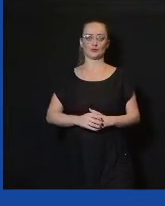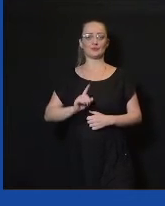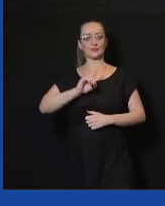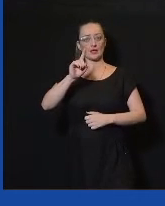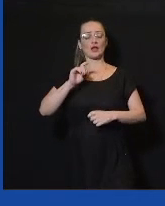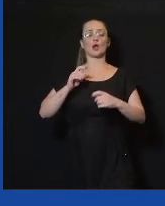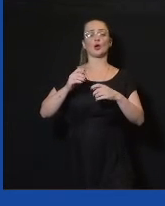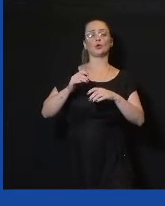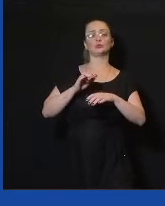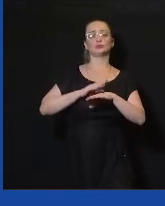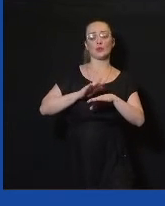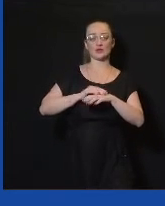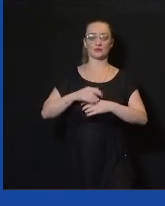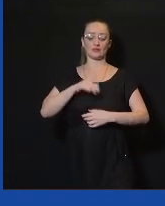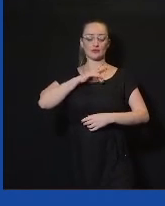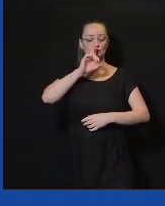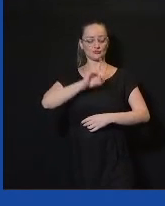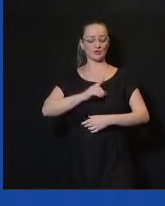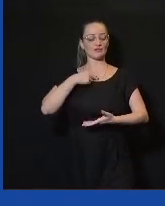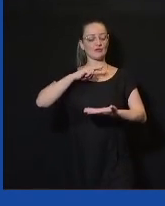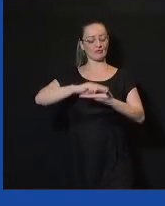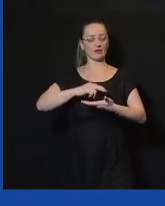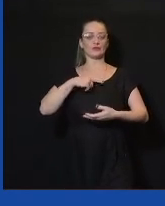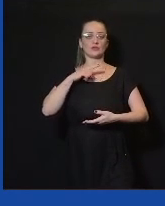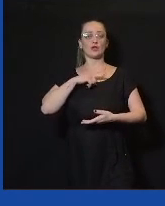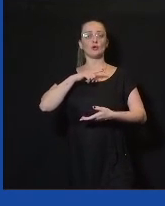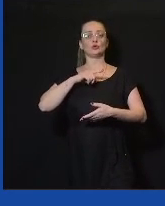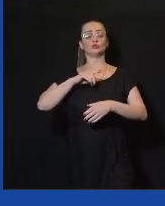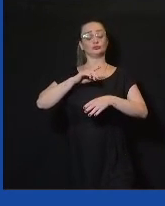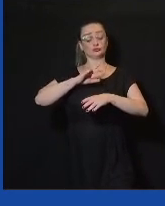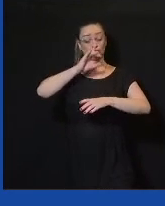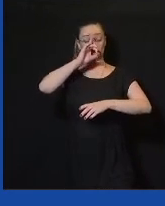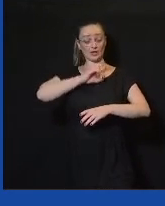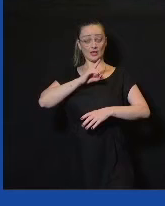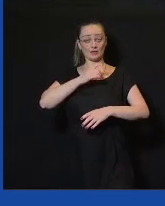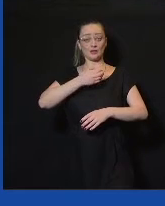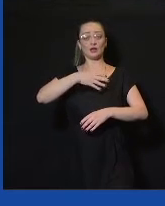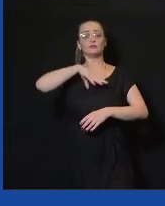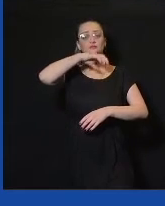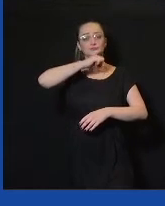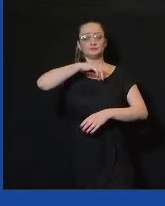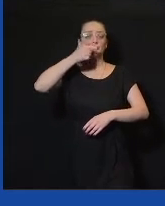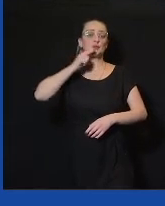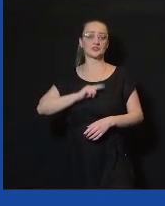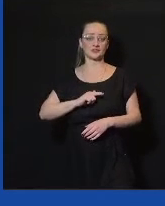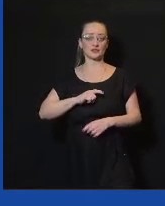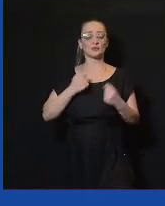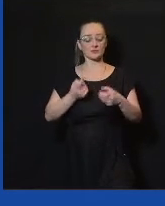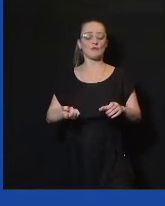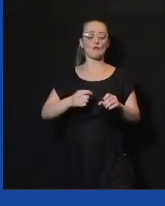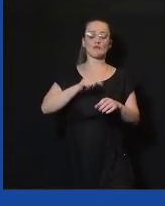base dela. Ela tem direito a um leito, ela tem direito a respirar. Então, está na hora da gente fazer isso voltar para si.